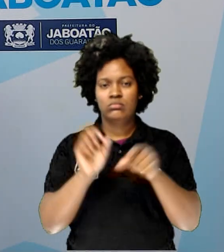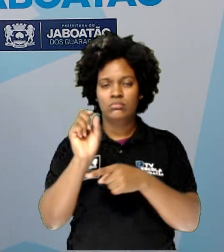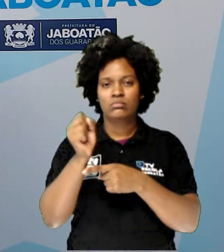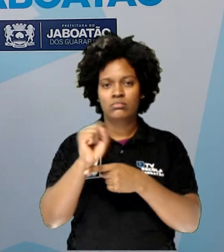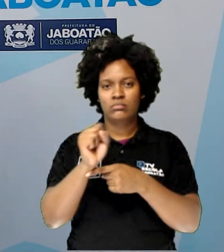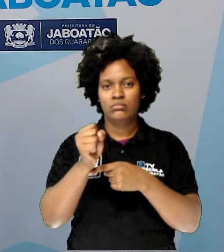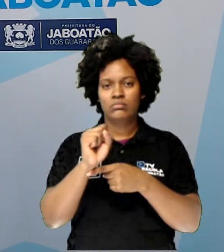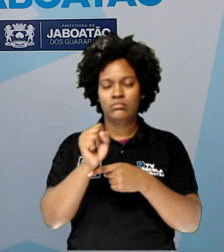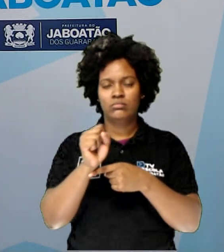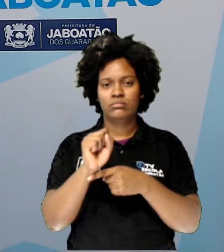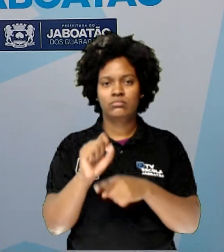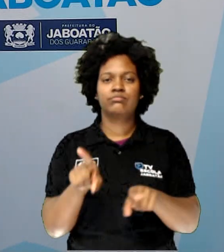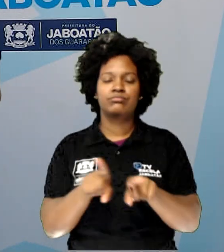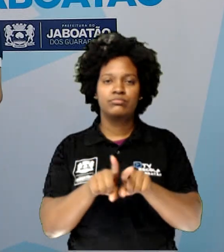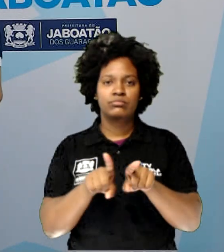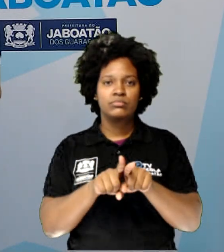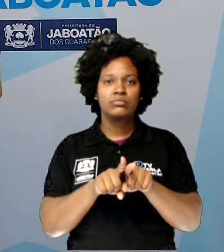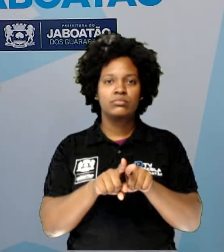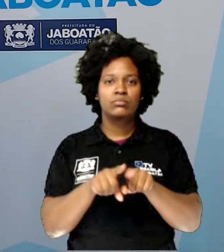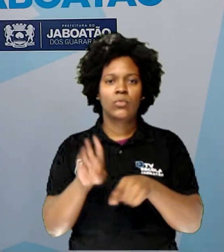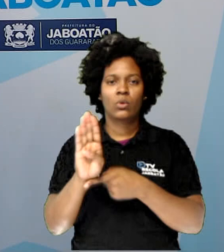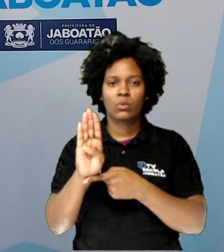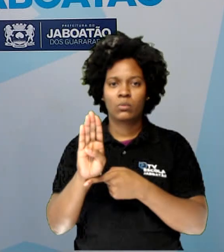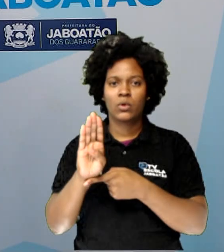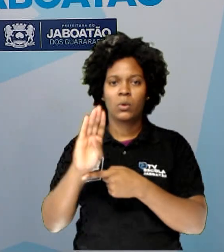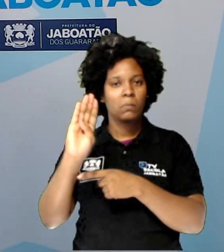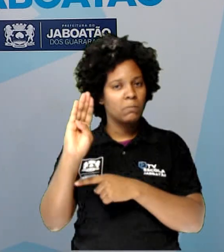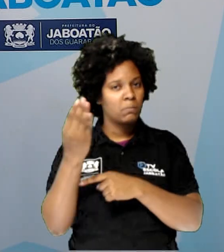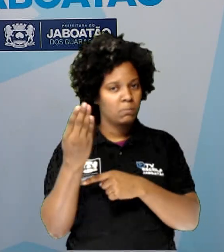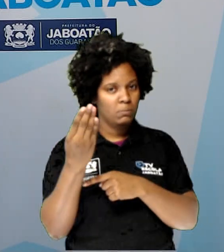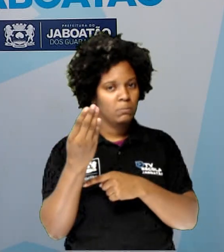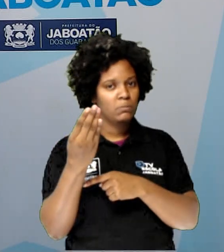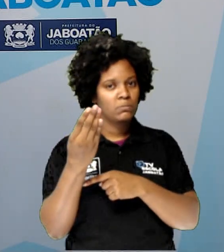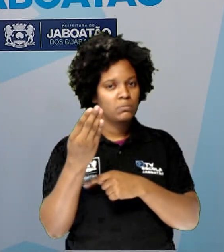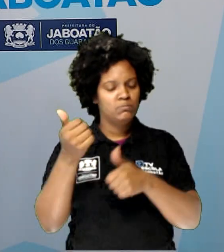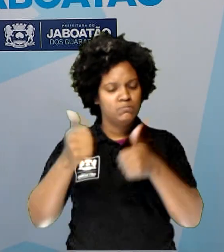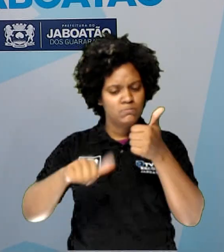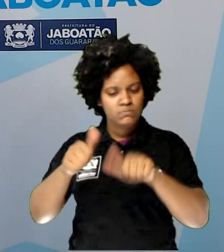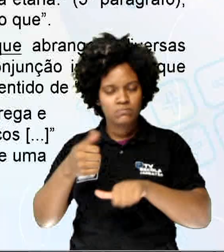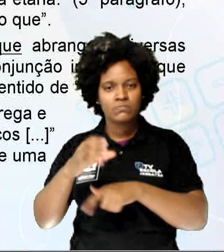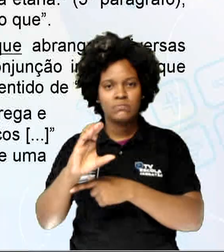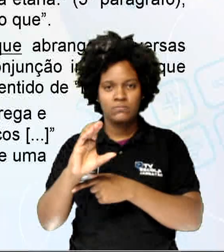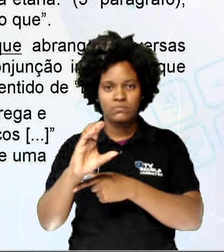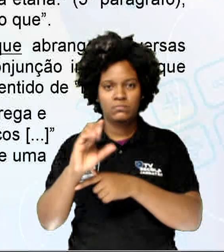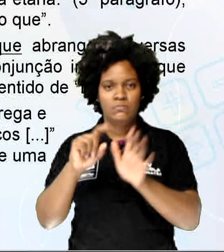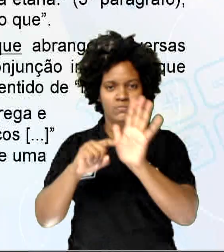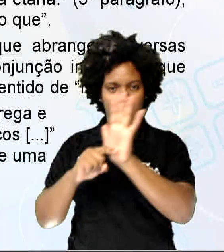perdão. Então também a gente tem o item B como um item falso. Vamos avaliar o C, põe aí na tela.